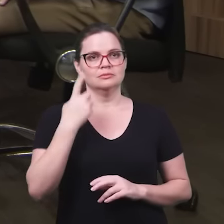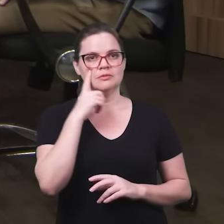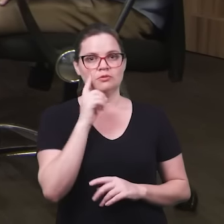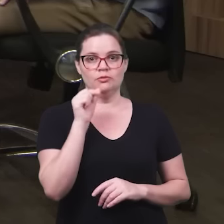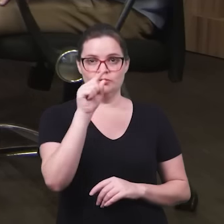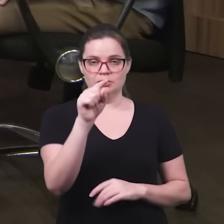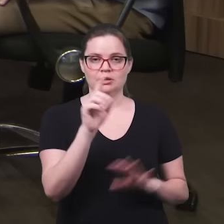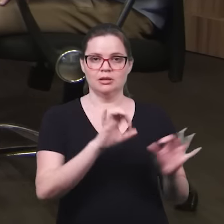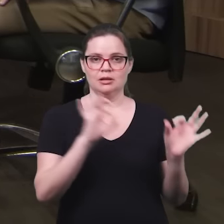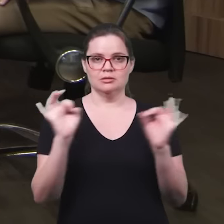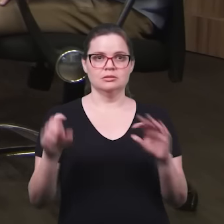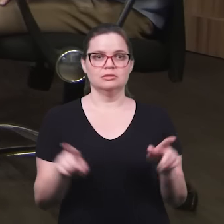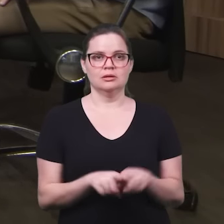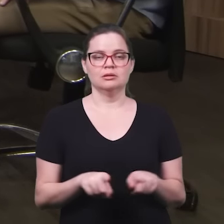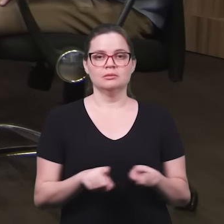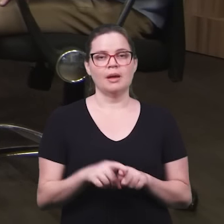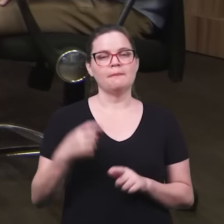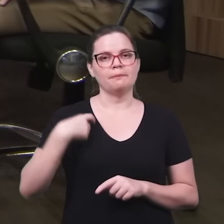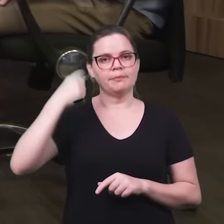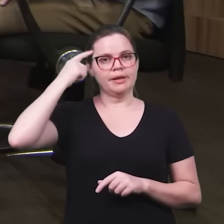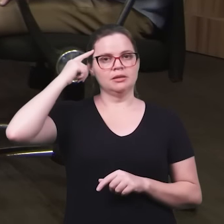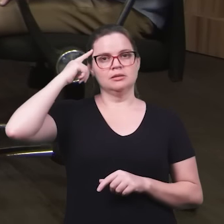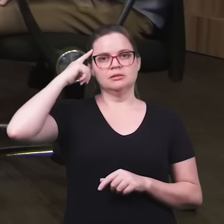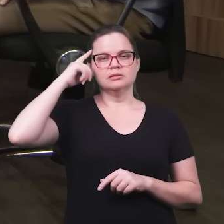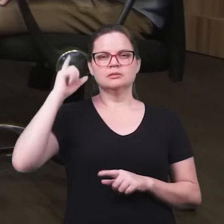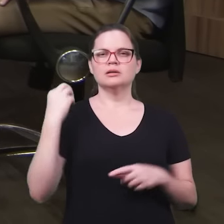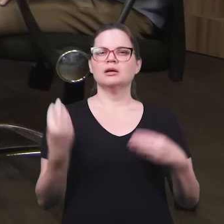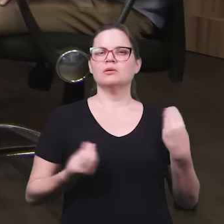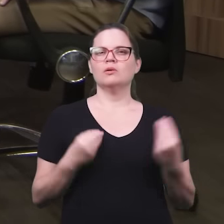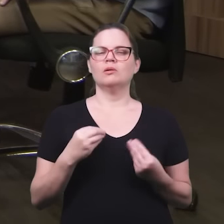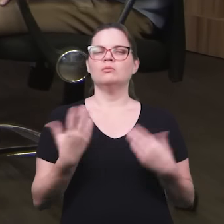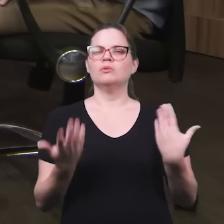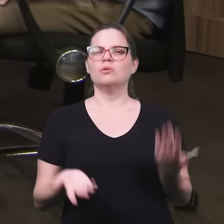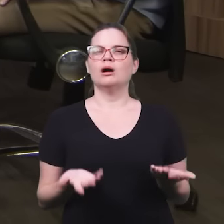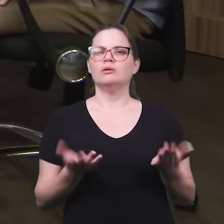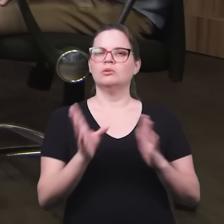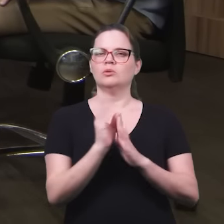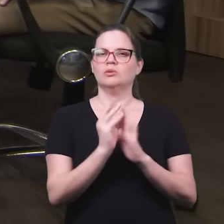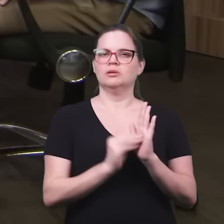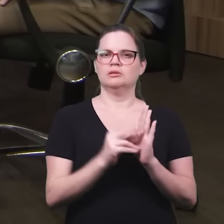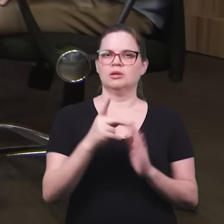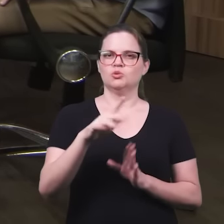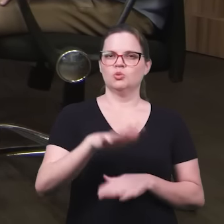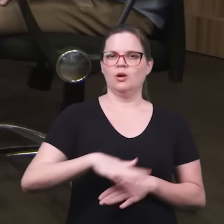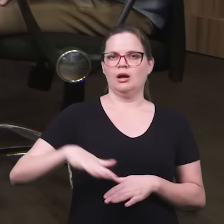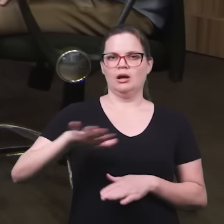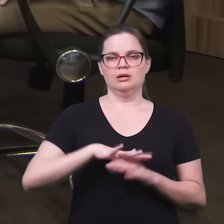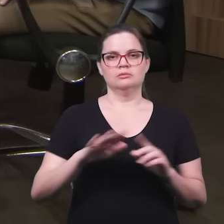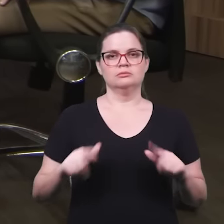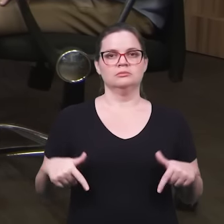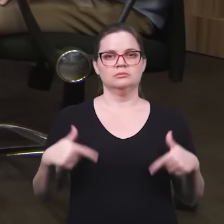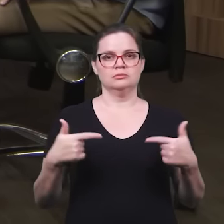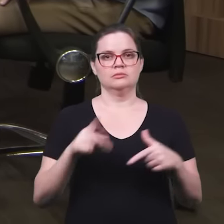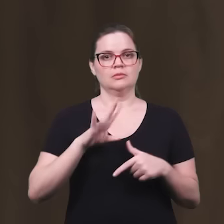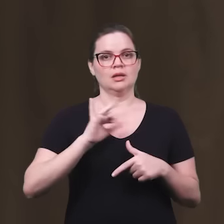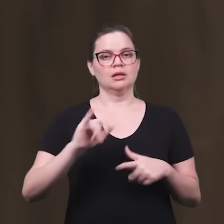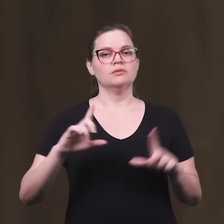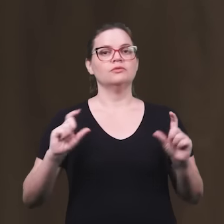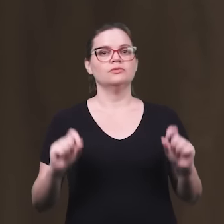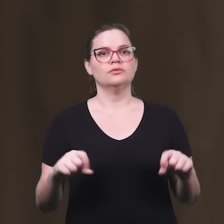Achem, você também que está nos assistindo, ache o conteúdo dentro da sua área de atuação que